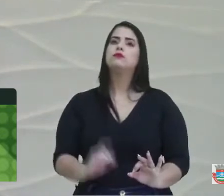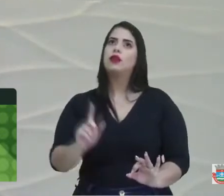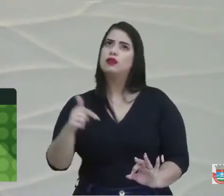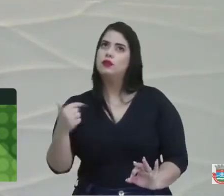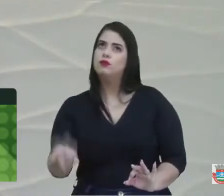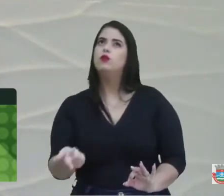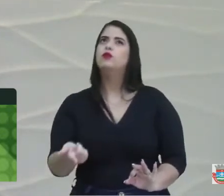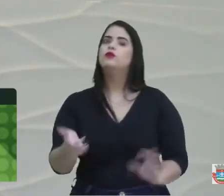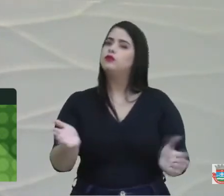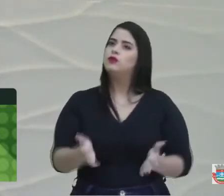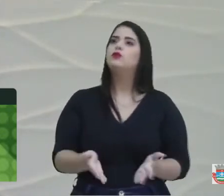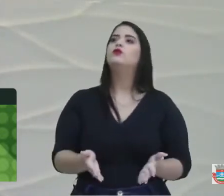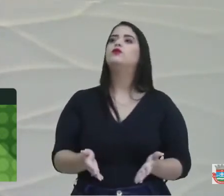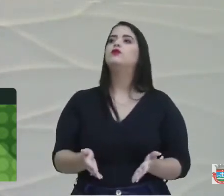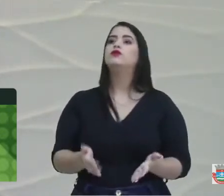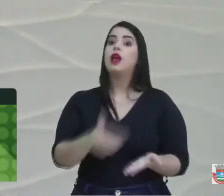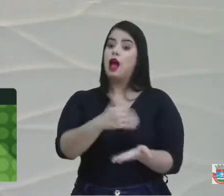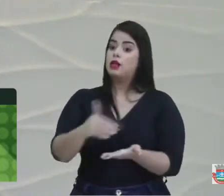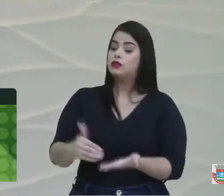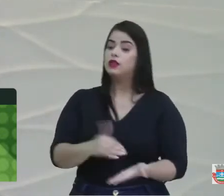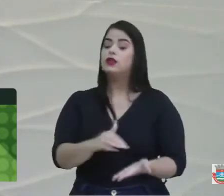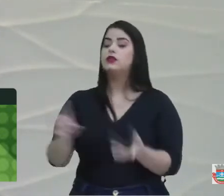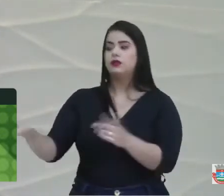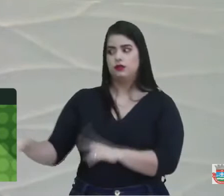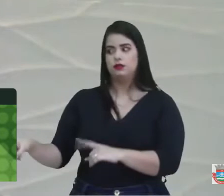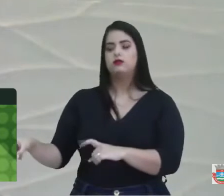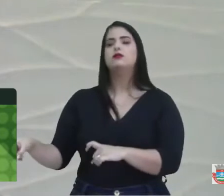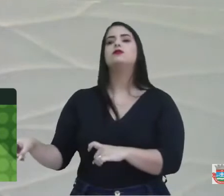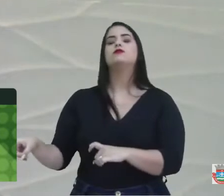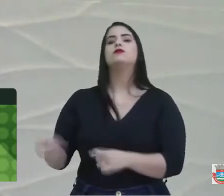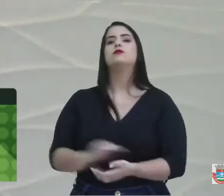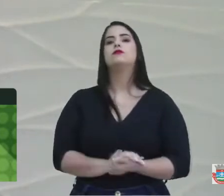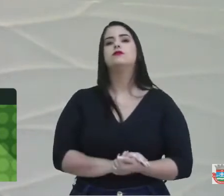de hoje, acredito que a Secretaria de Agricultura, né, as demais